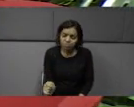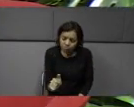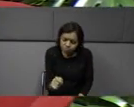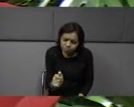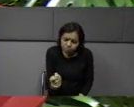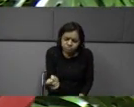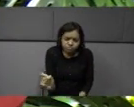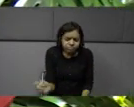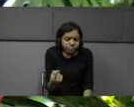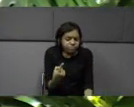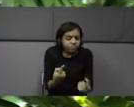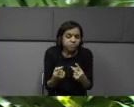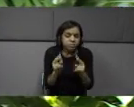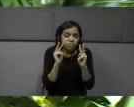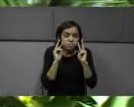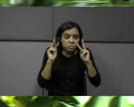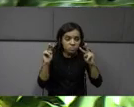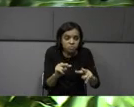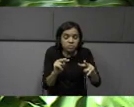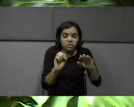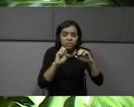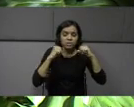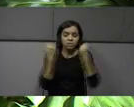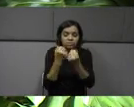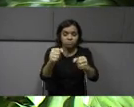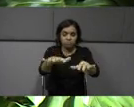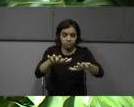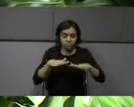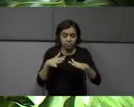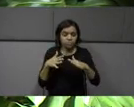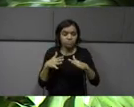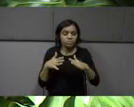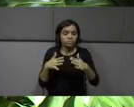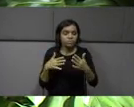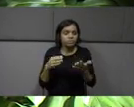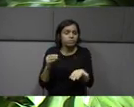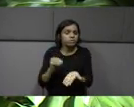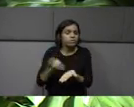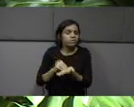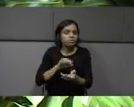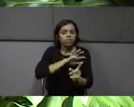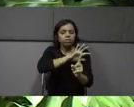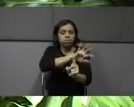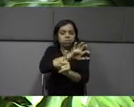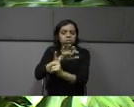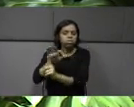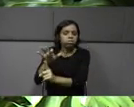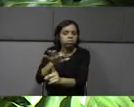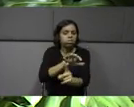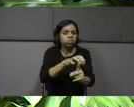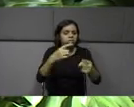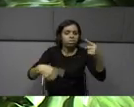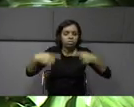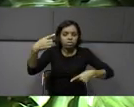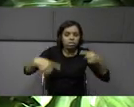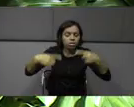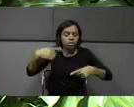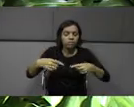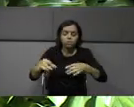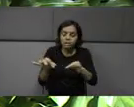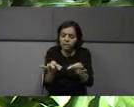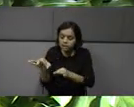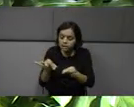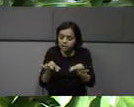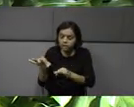aproveitados e protoc cimo ééé tiveram pouquíssima influência no debate de fato do planejamento das cidades